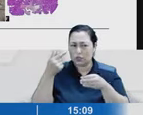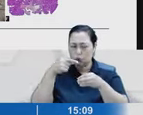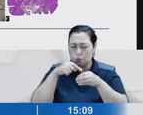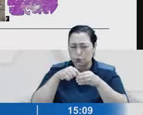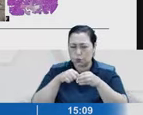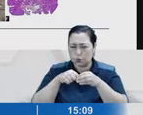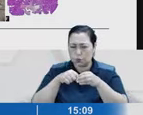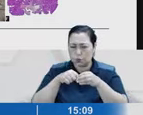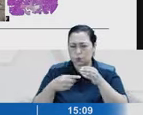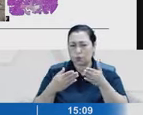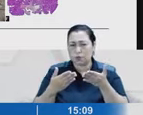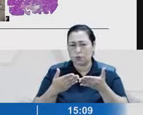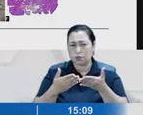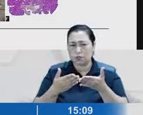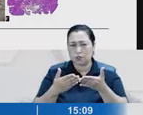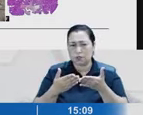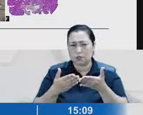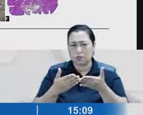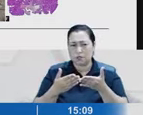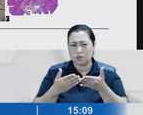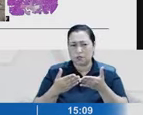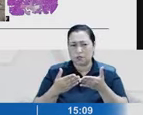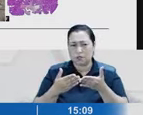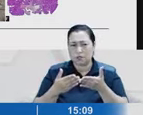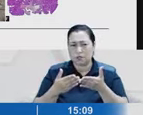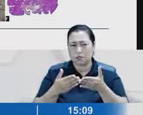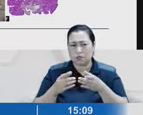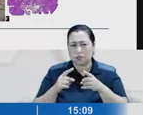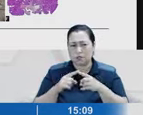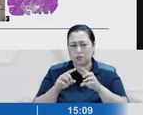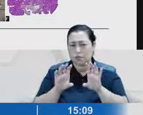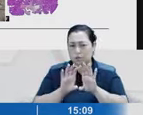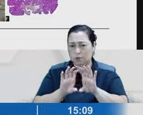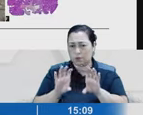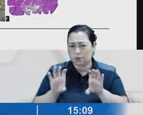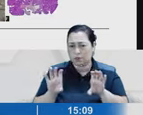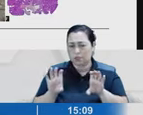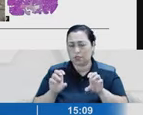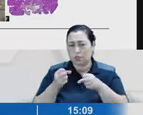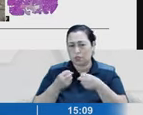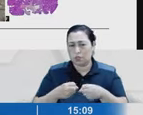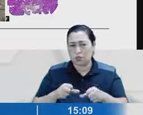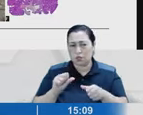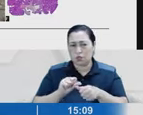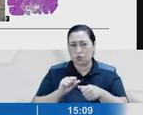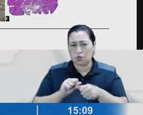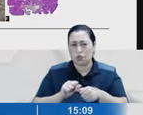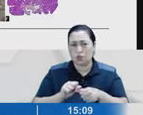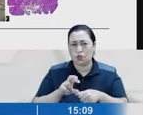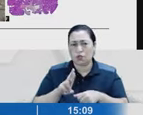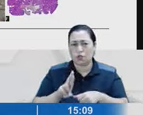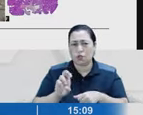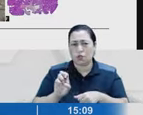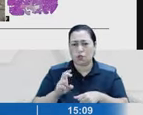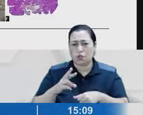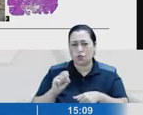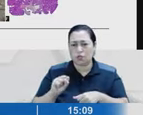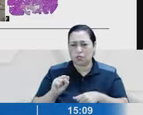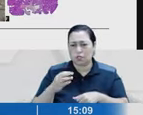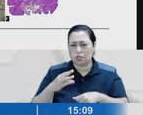profundo, menos de 1 milímetro a mais, mas se ele for mais extenso, eu posso fazer uma ressecção